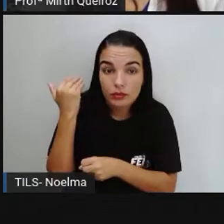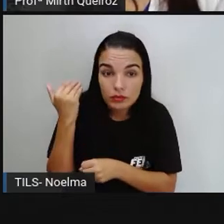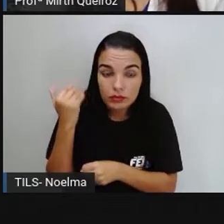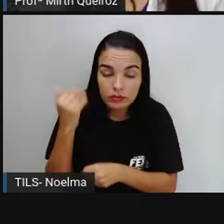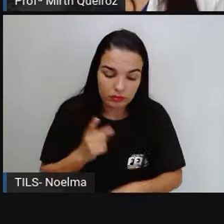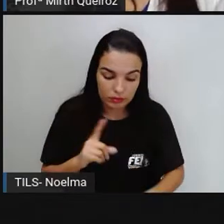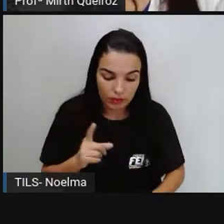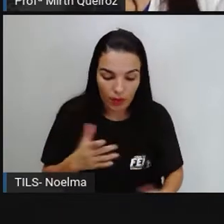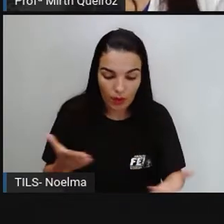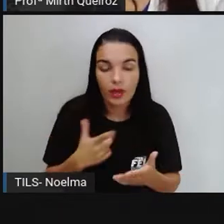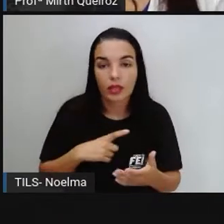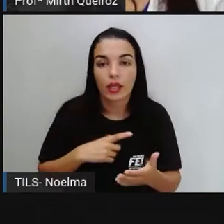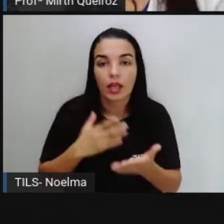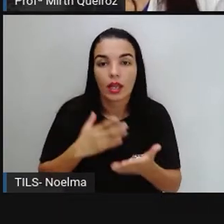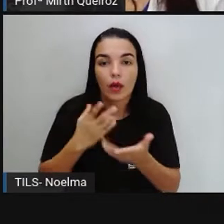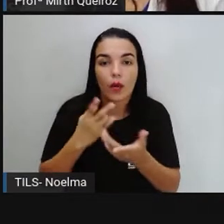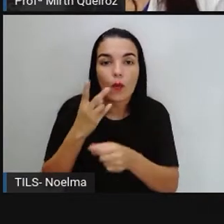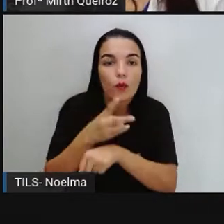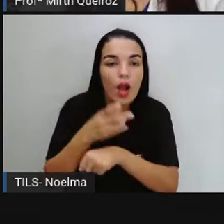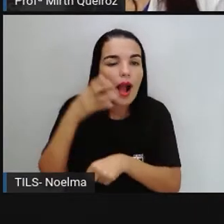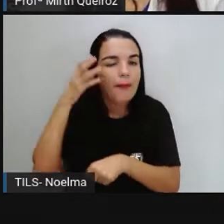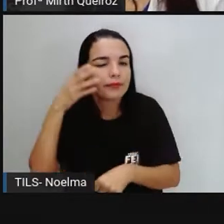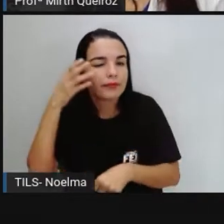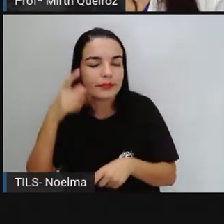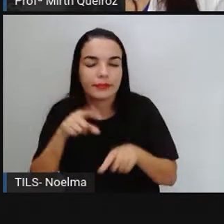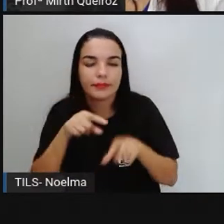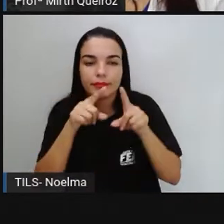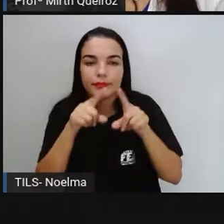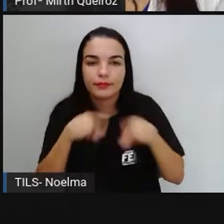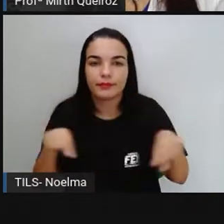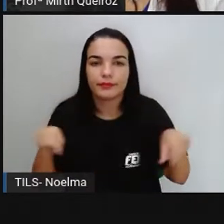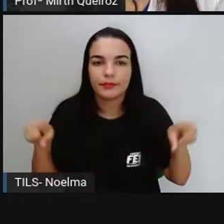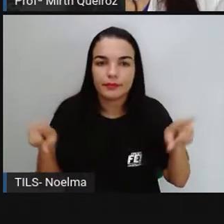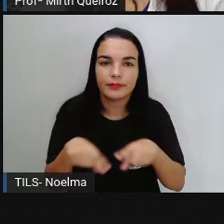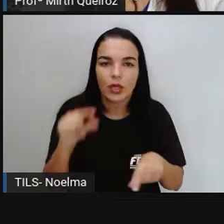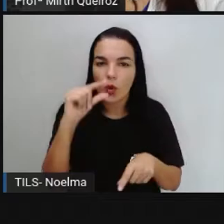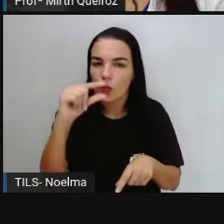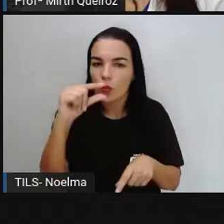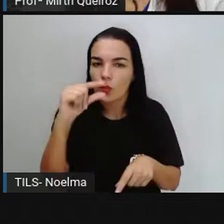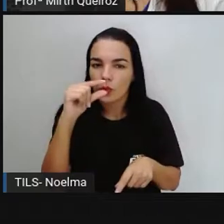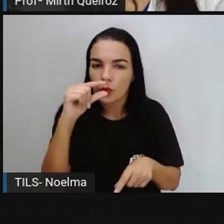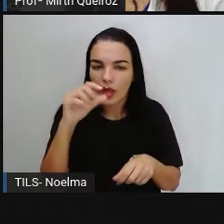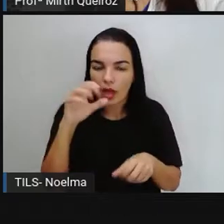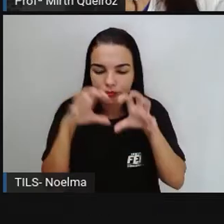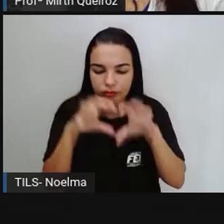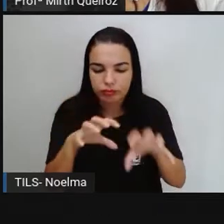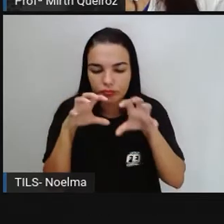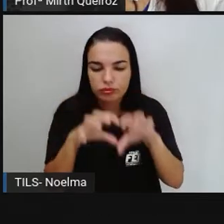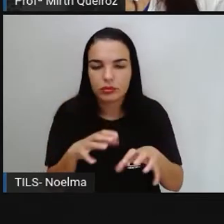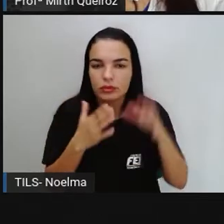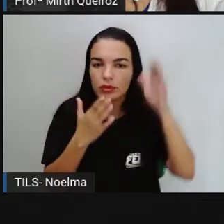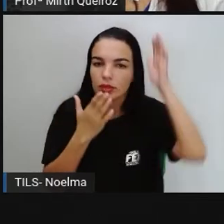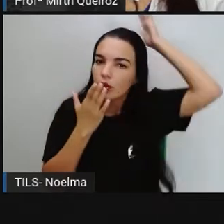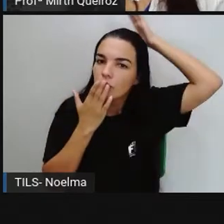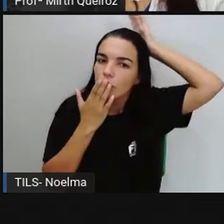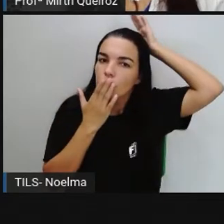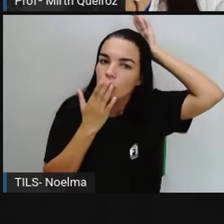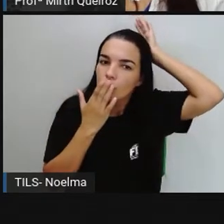E eu trouxe para vocês aqui uma música que vai falar um pouquinho sobre as influências indígenas.